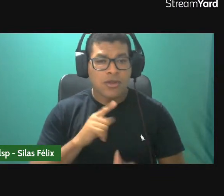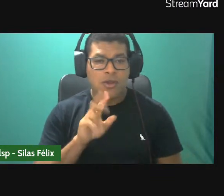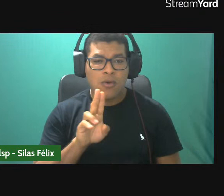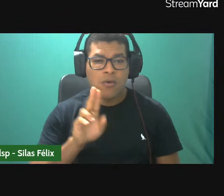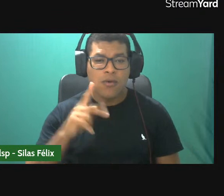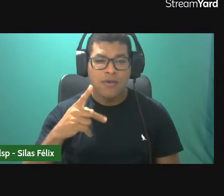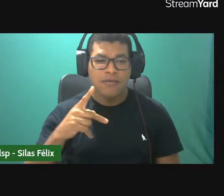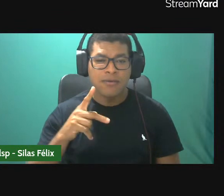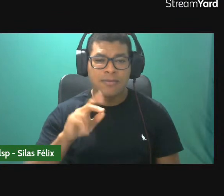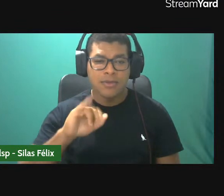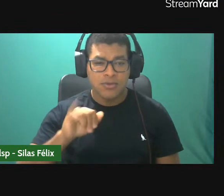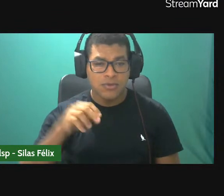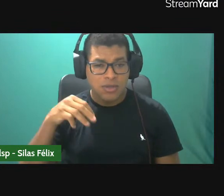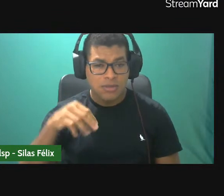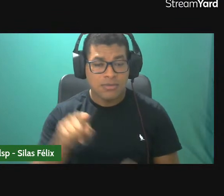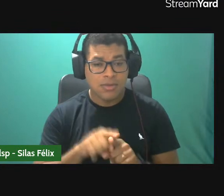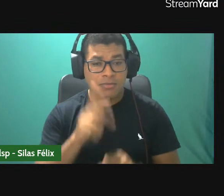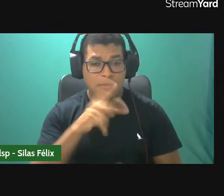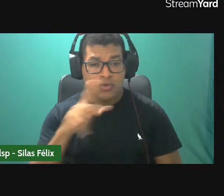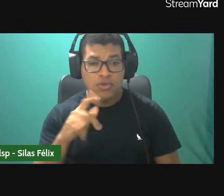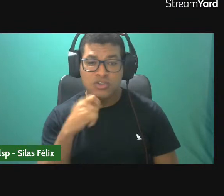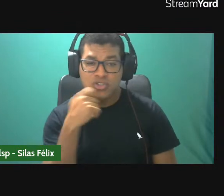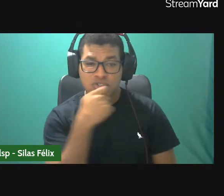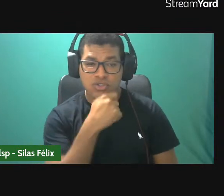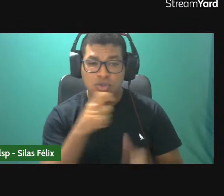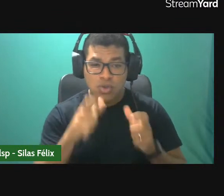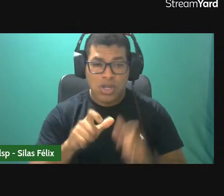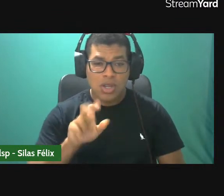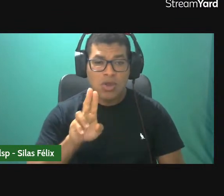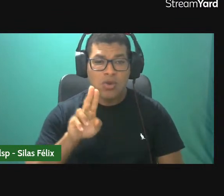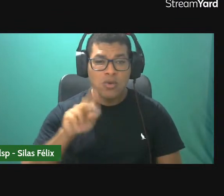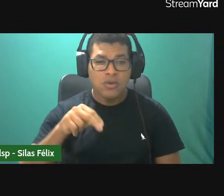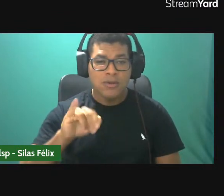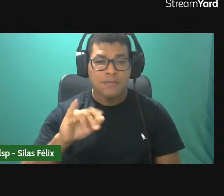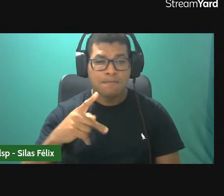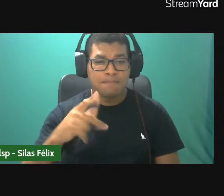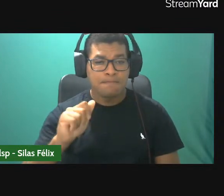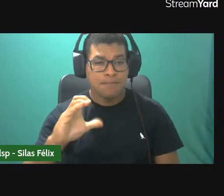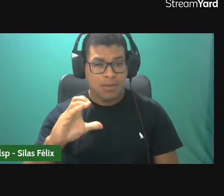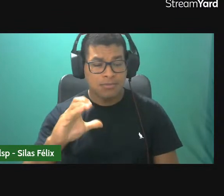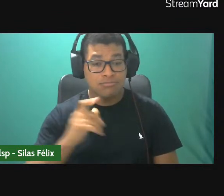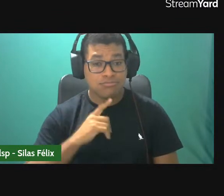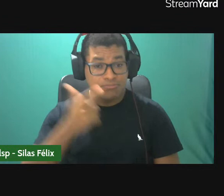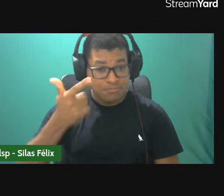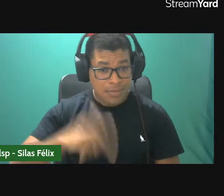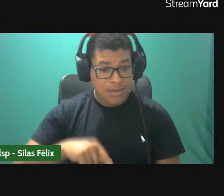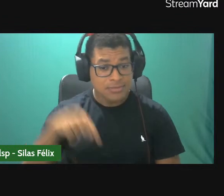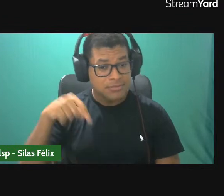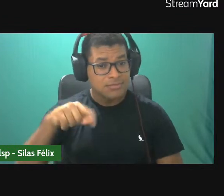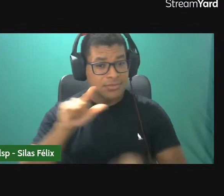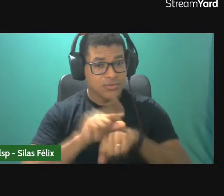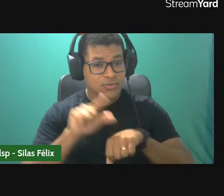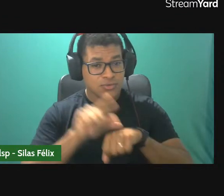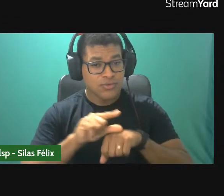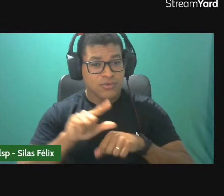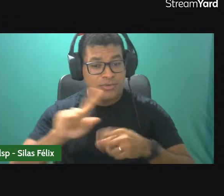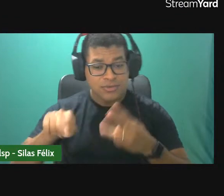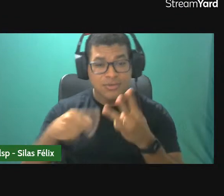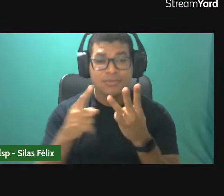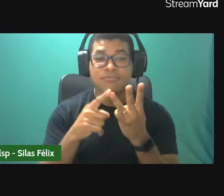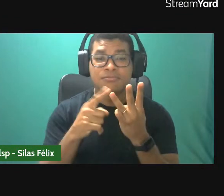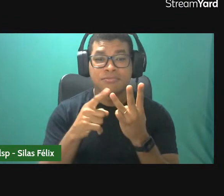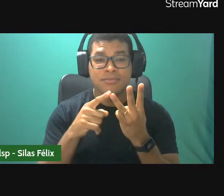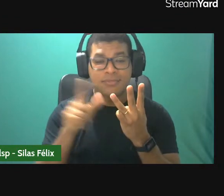e professor de odontologia na Unipac. Para agregar ainda mais a esse minicurso, contaremos também